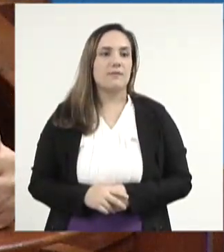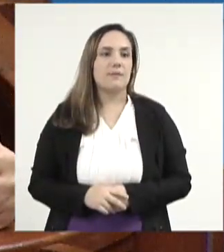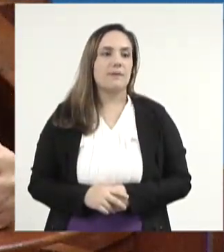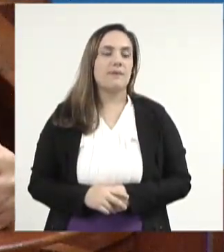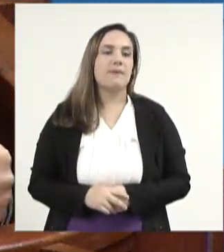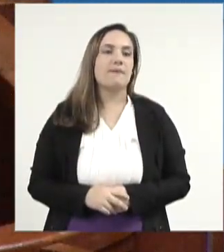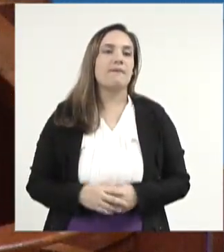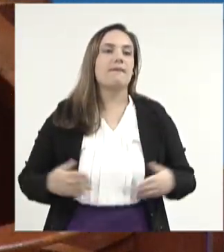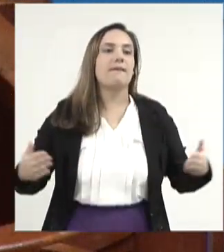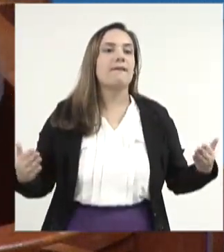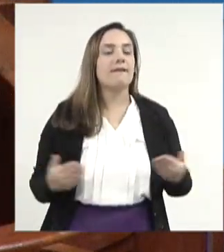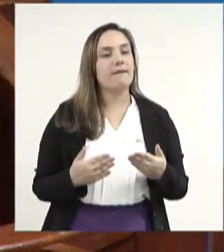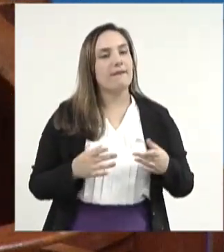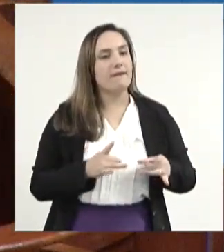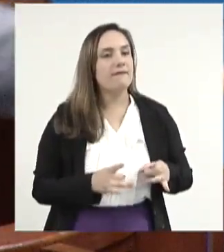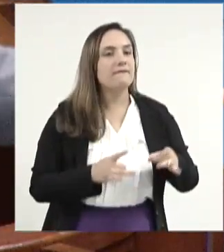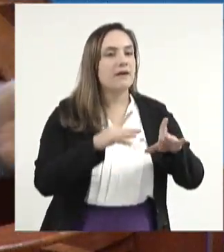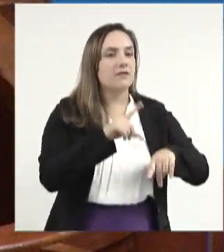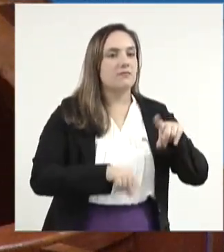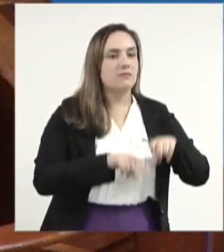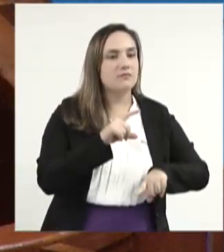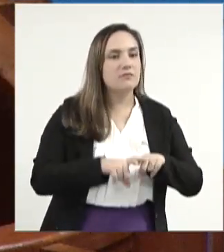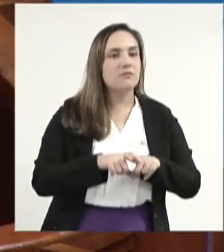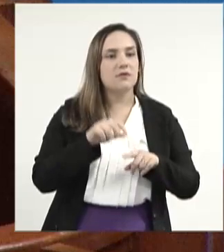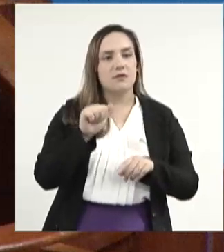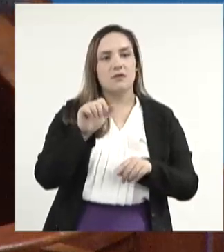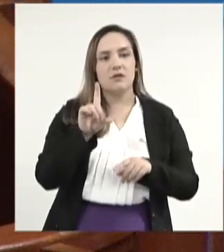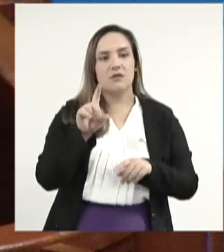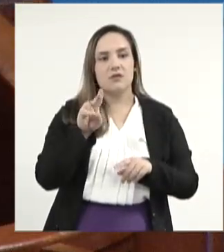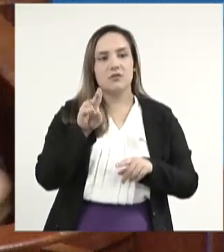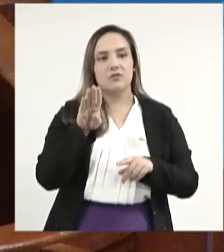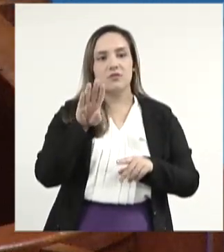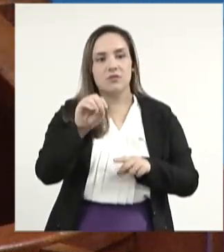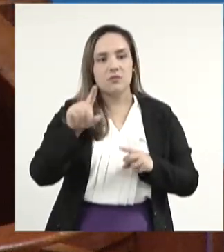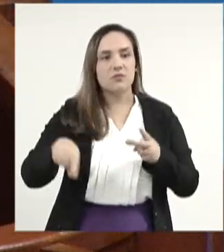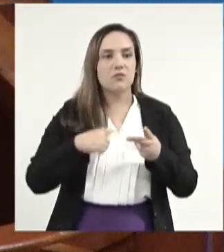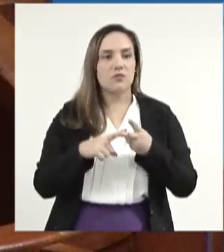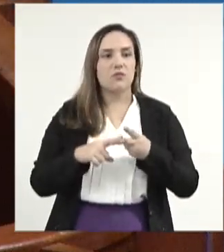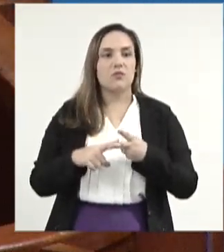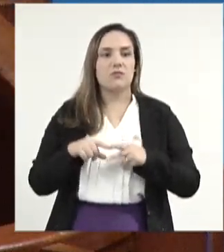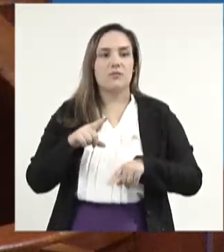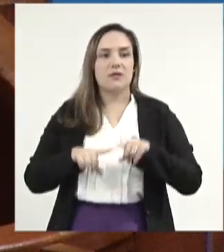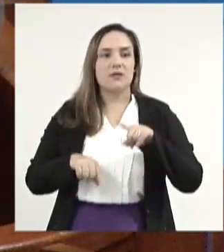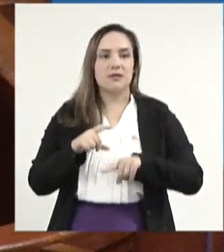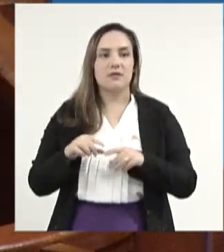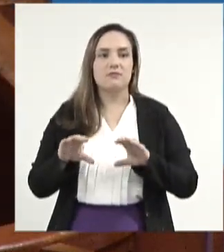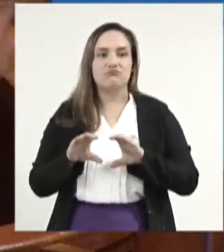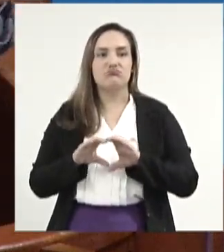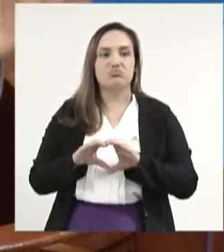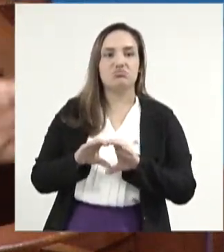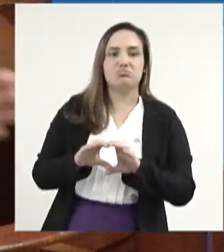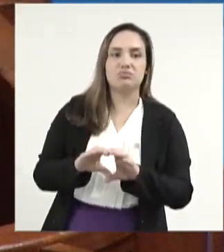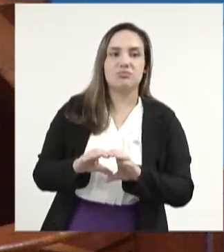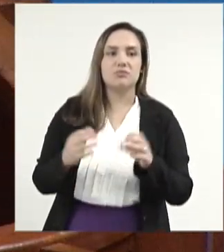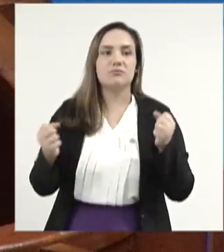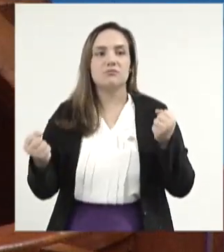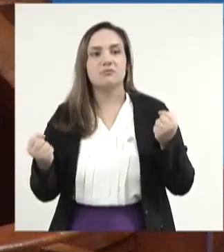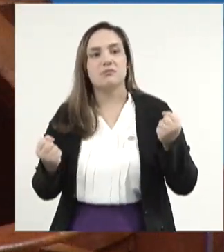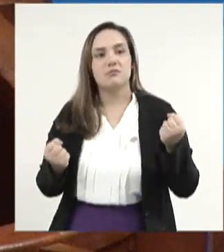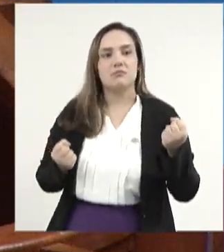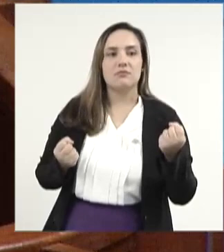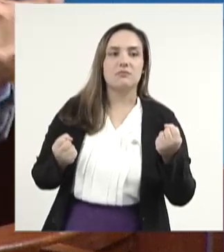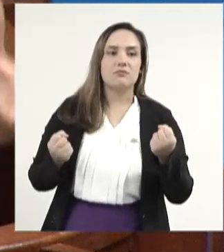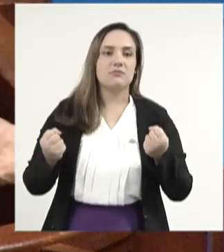da fabricação de insumos, de adubo, de combustível, de maquinário, de veículos, de caminhões, toda